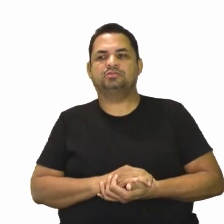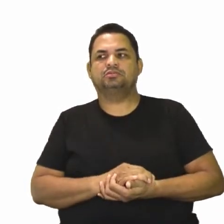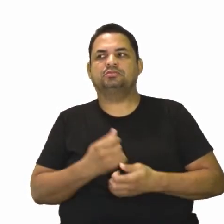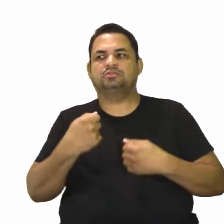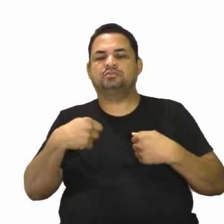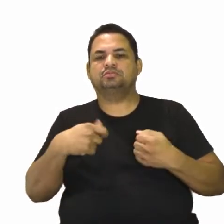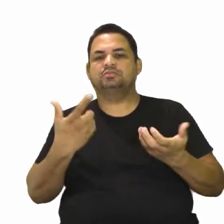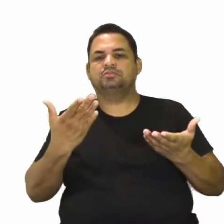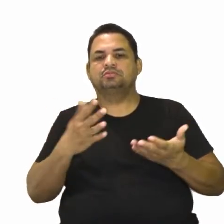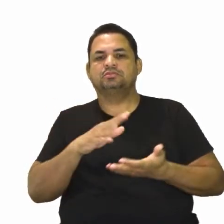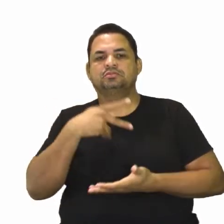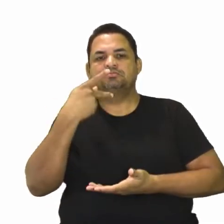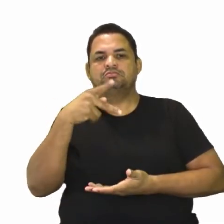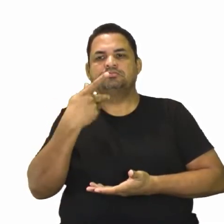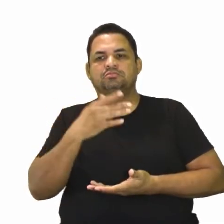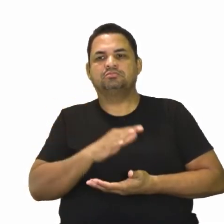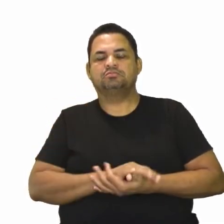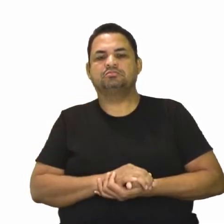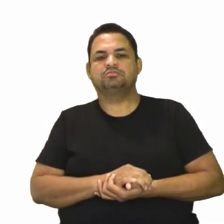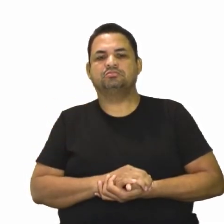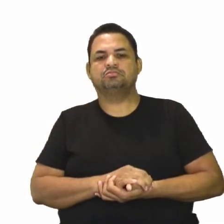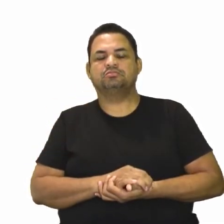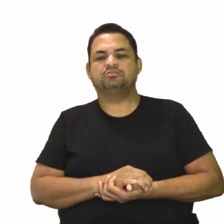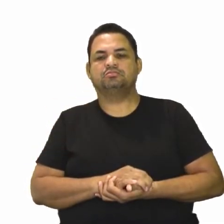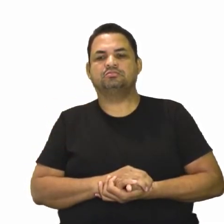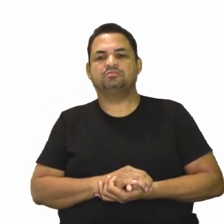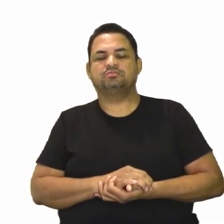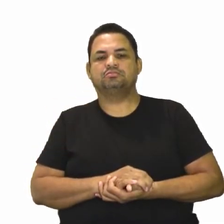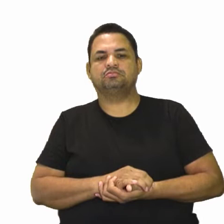Podemos dizer. Quais são as características?